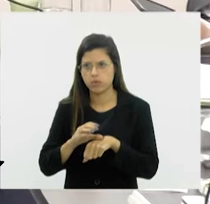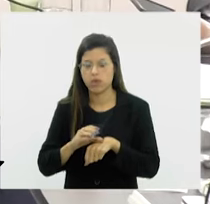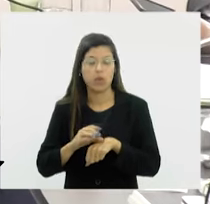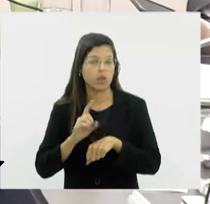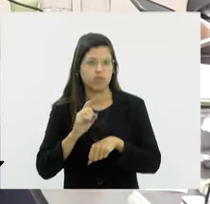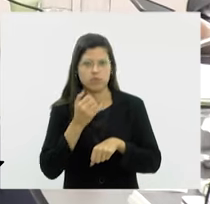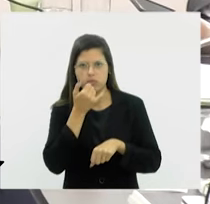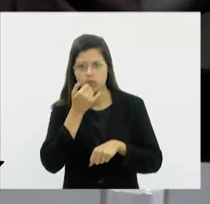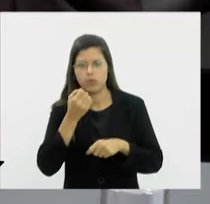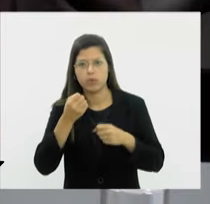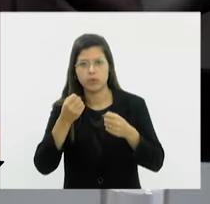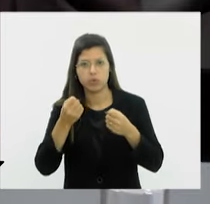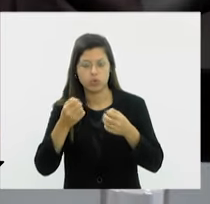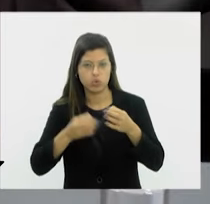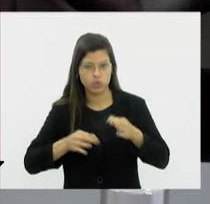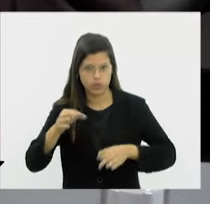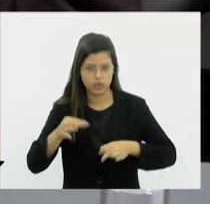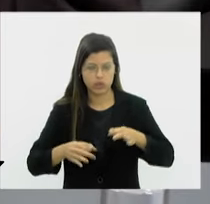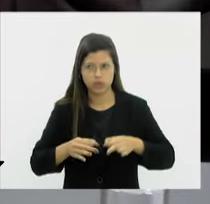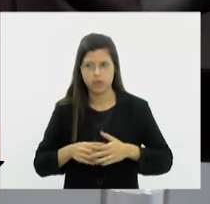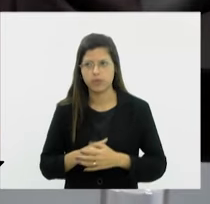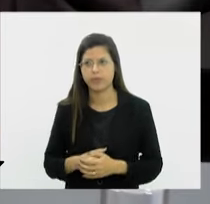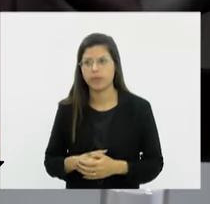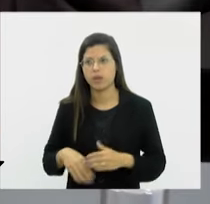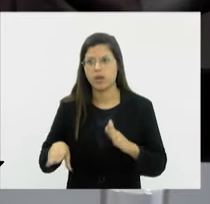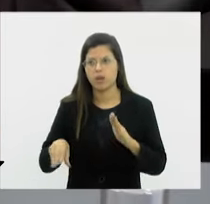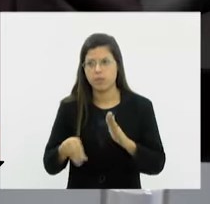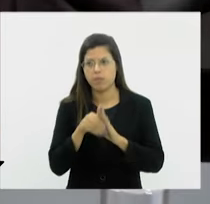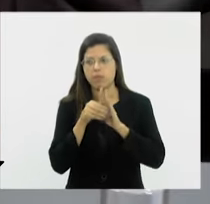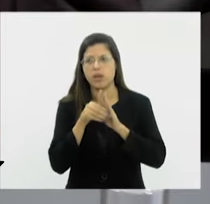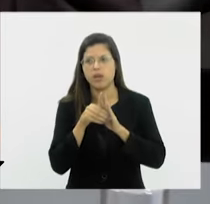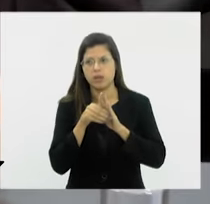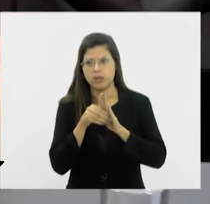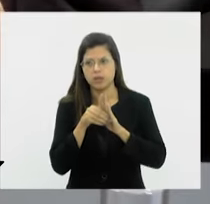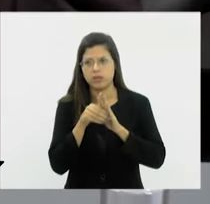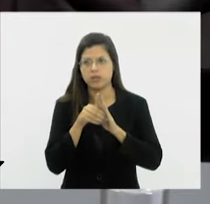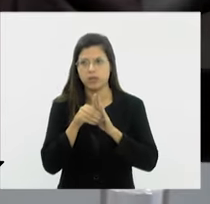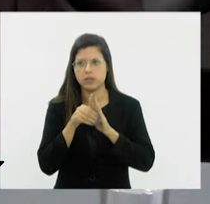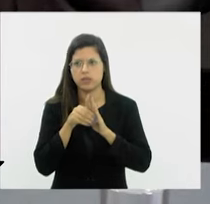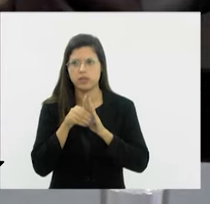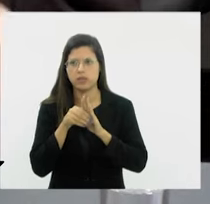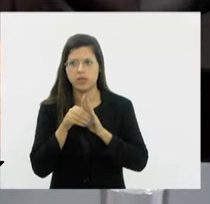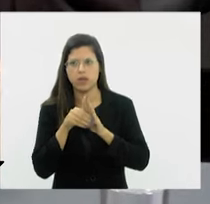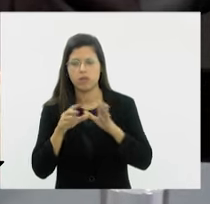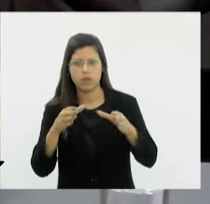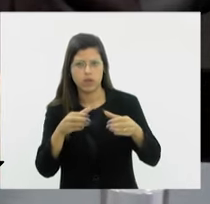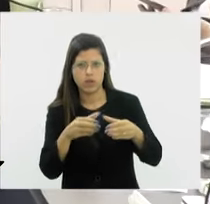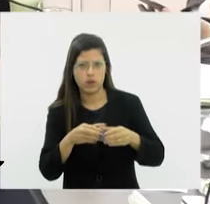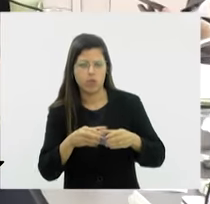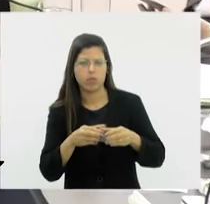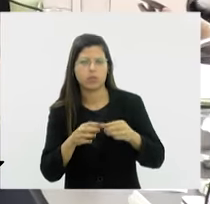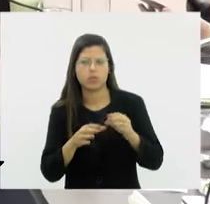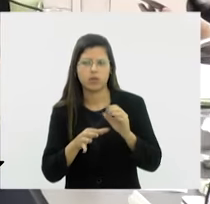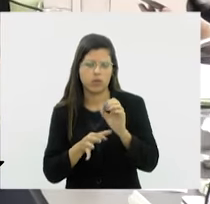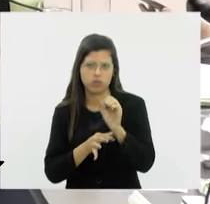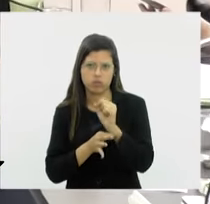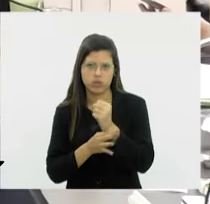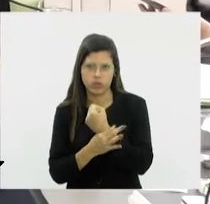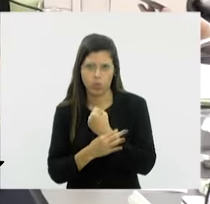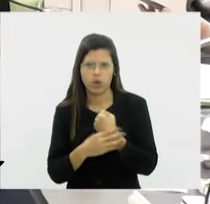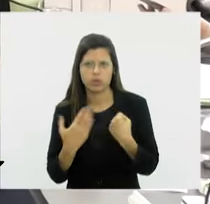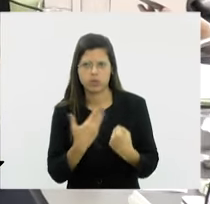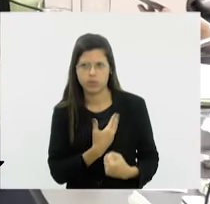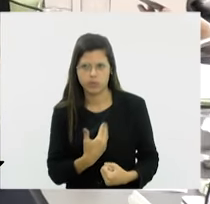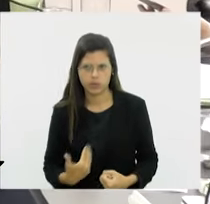perdoe. A juridicidade. A emenda da generalidade... Foi da Comissão de Segurança. Da Comissão de Segurança Pública.